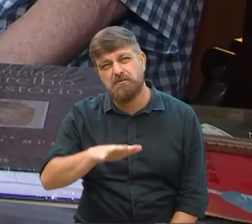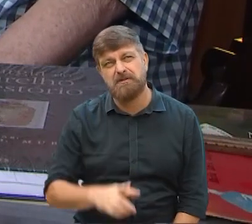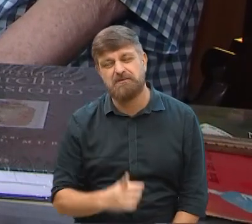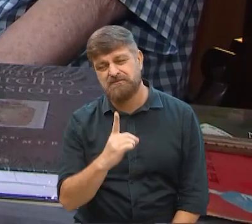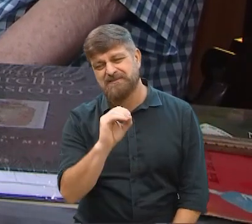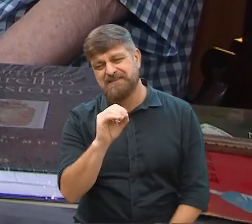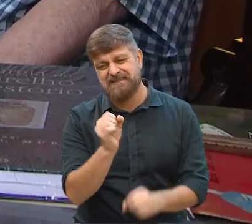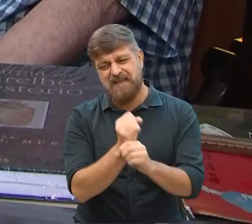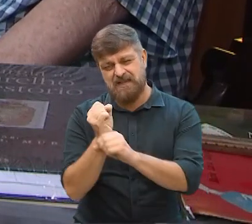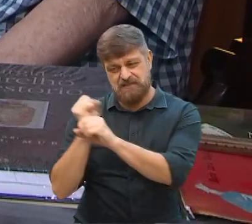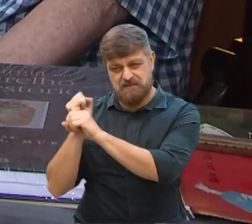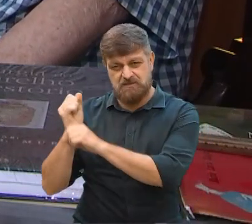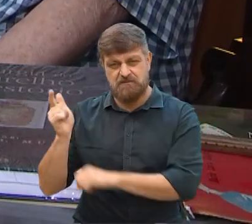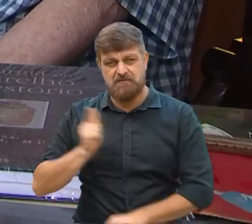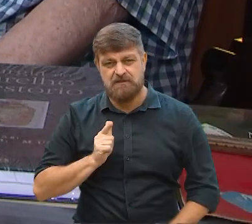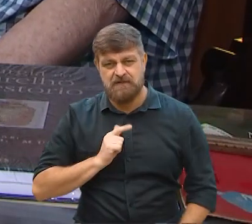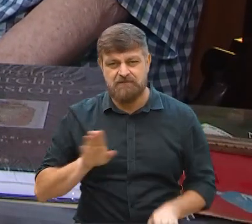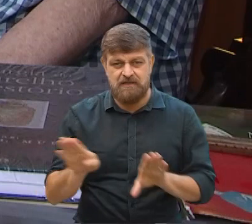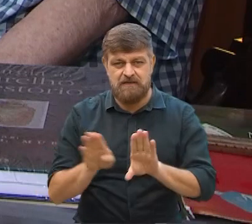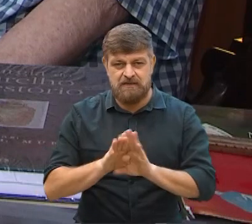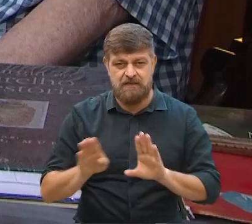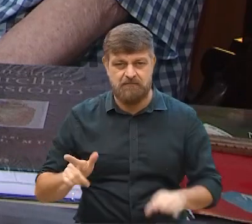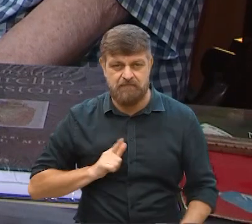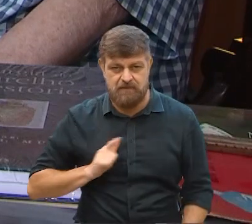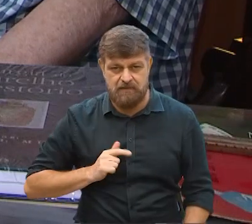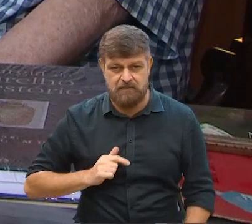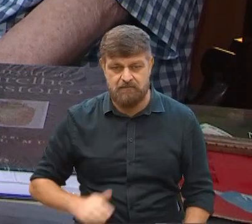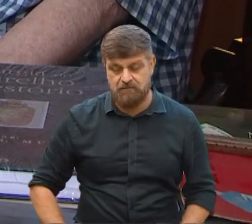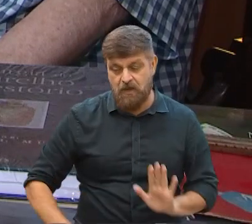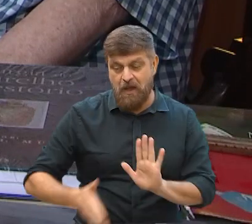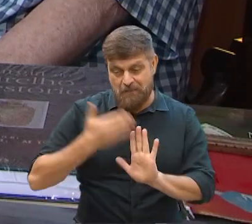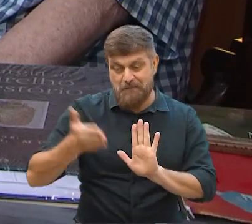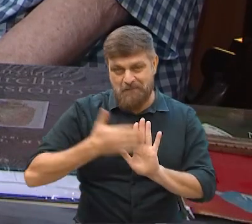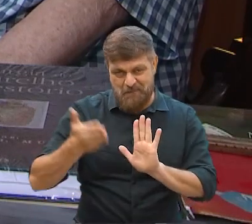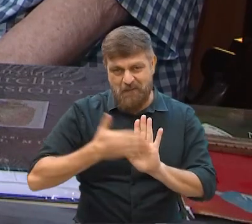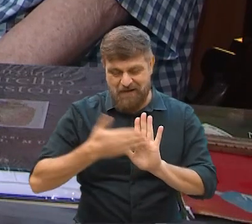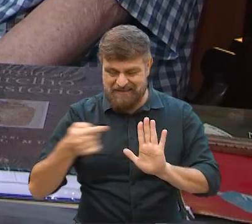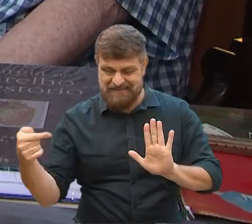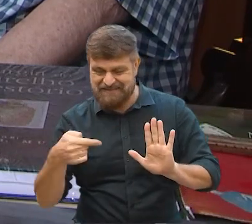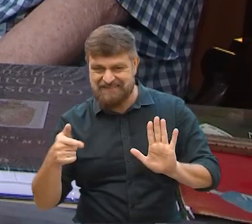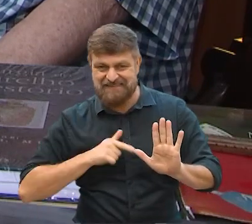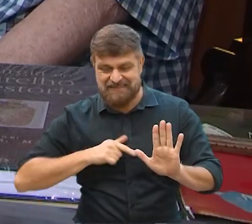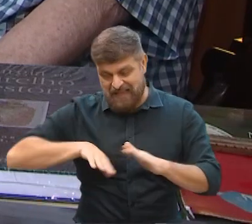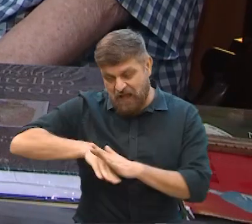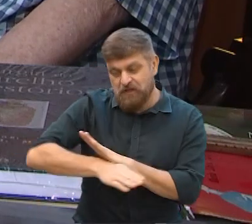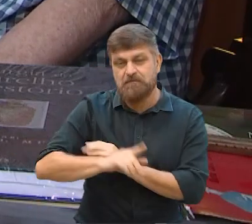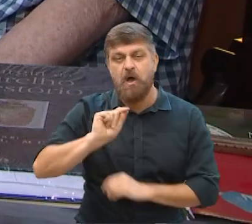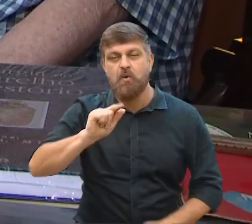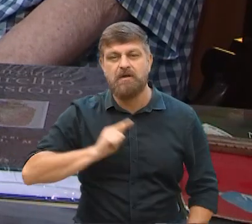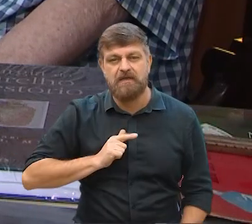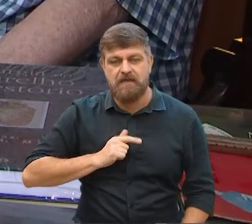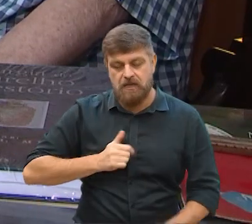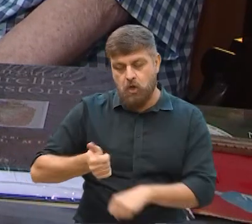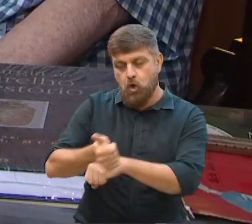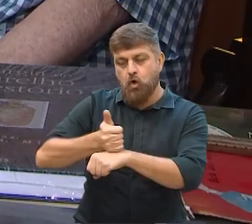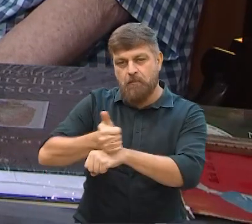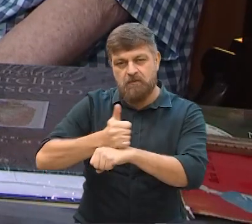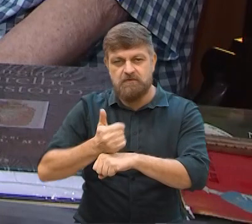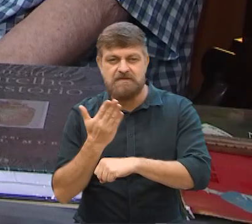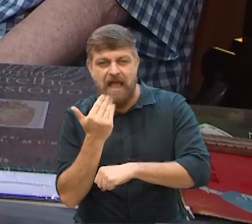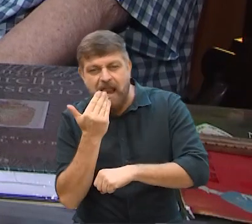de 10 anos, foi lançado como moda, porém os